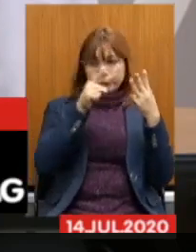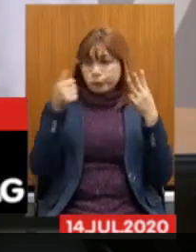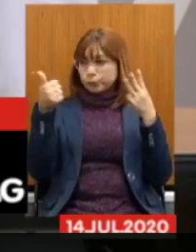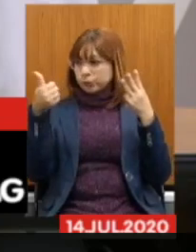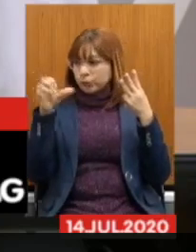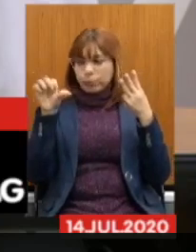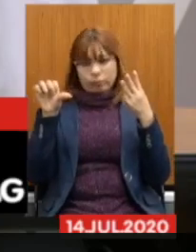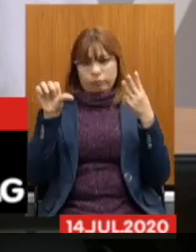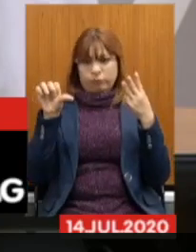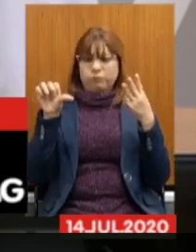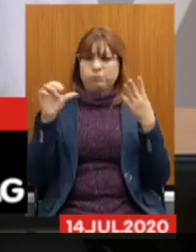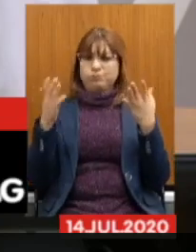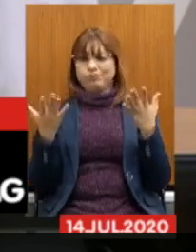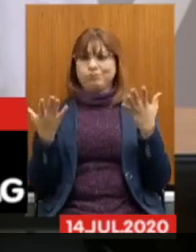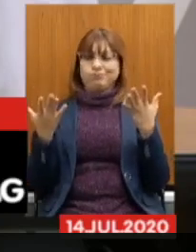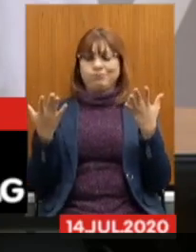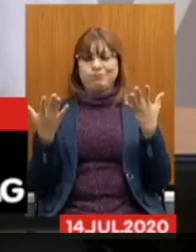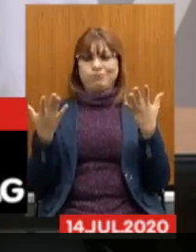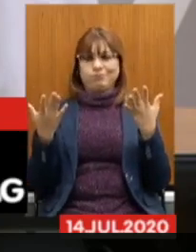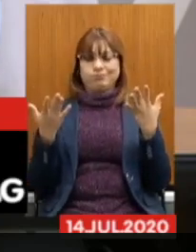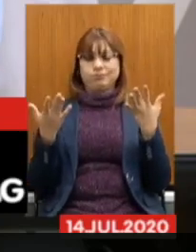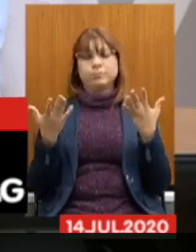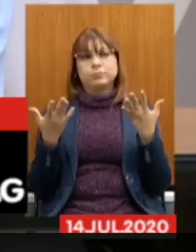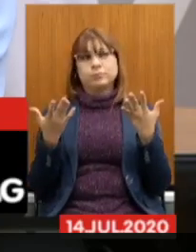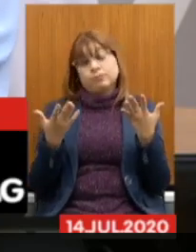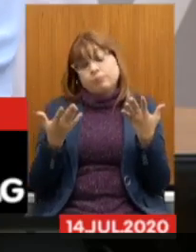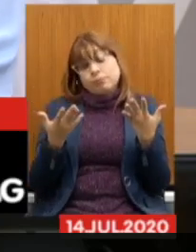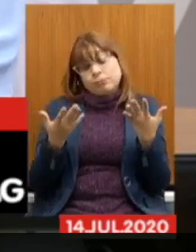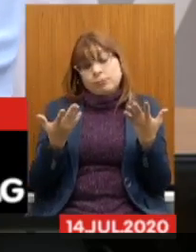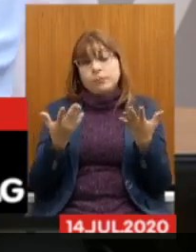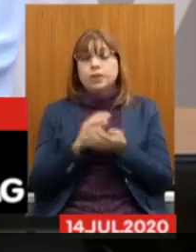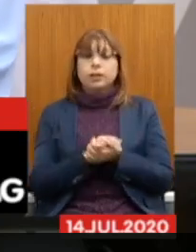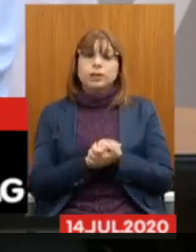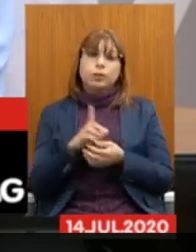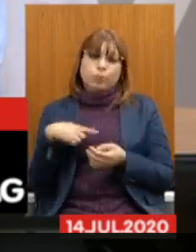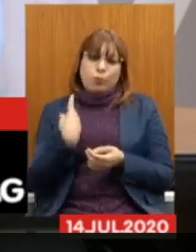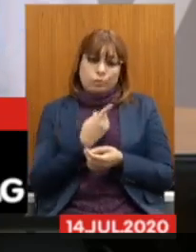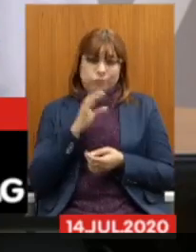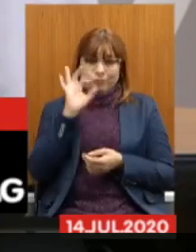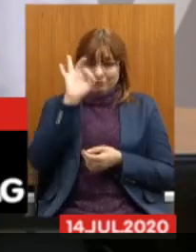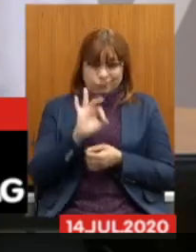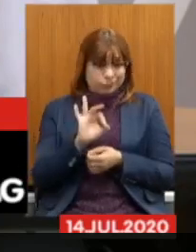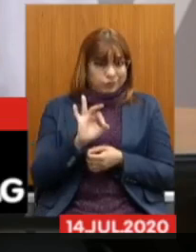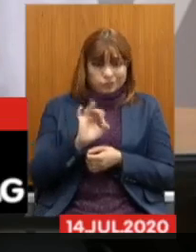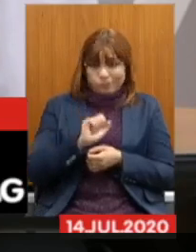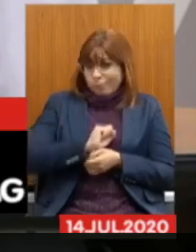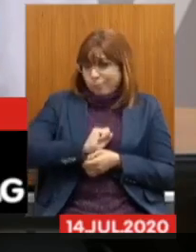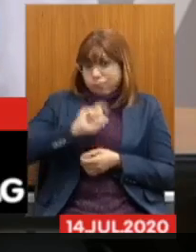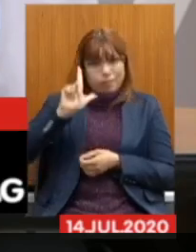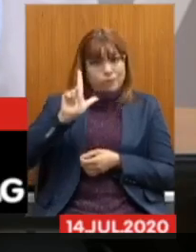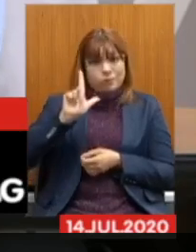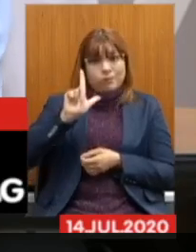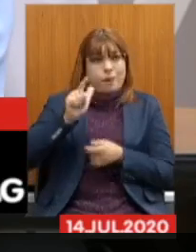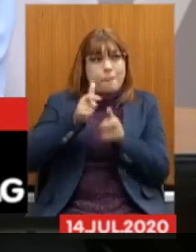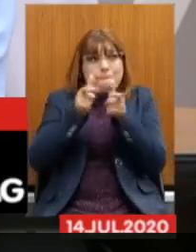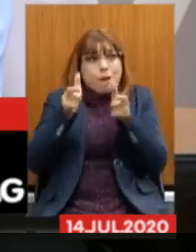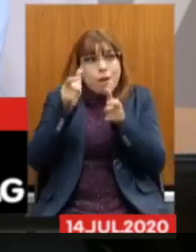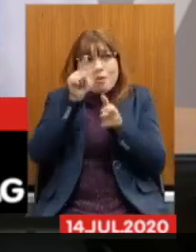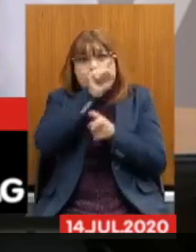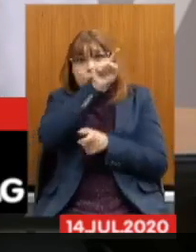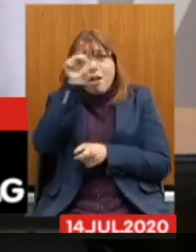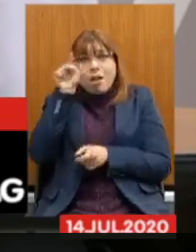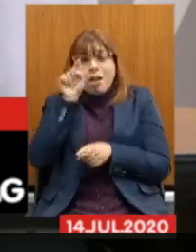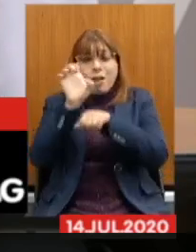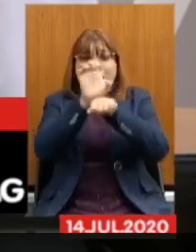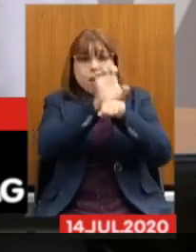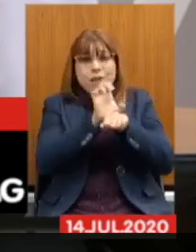Além da progressividade. Resultado: ficamos com as alíquotas maiores do que a maioria dos estados. A maioria dos estados estão